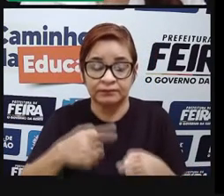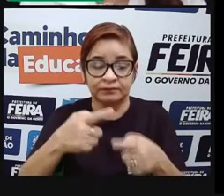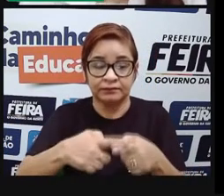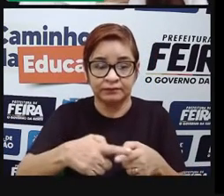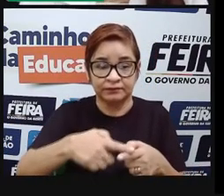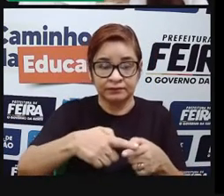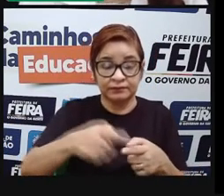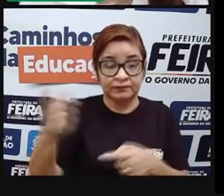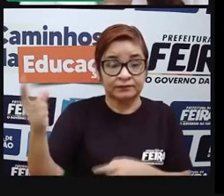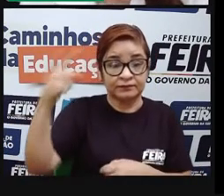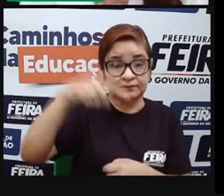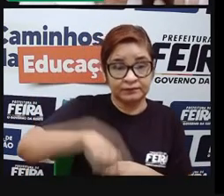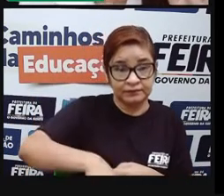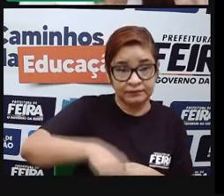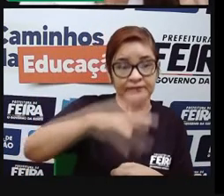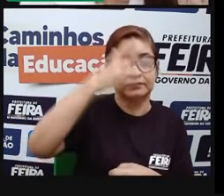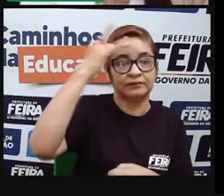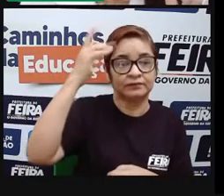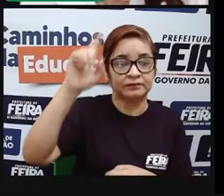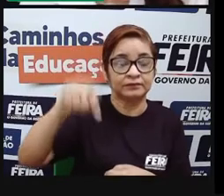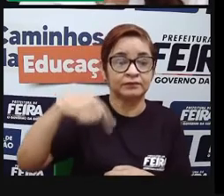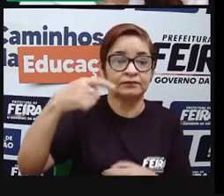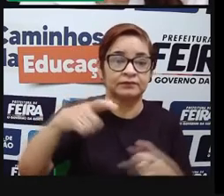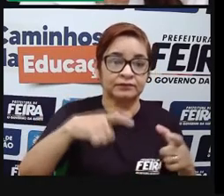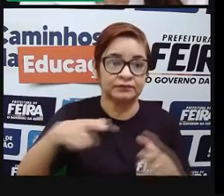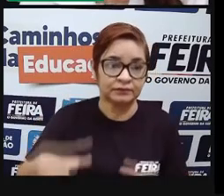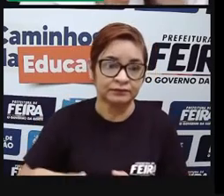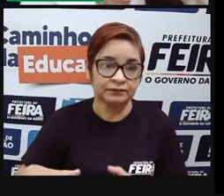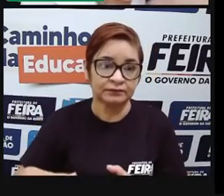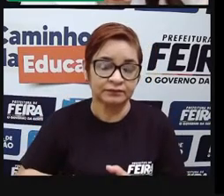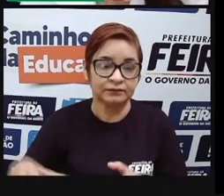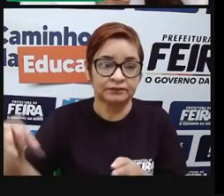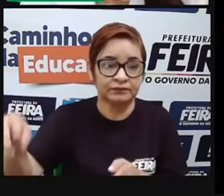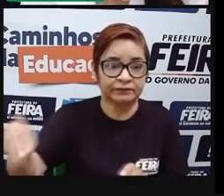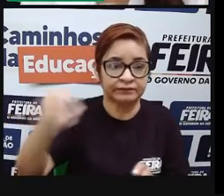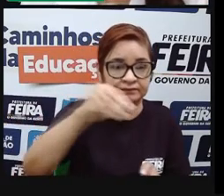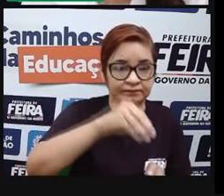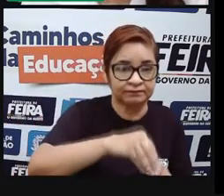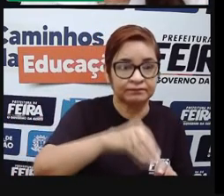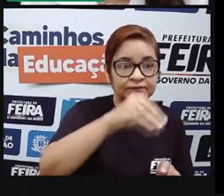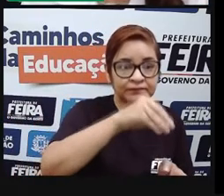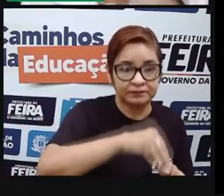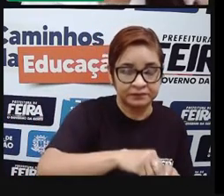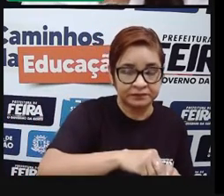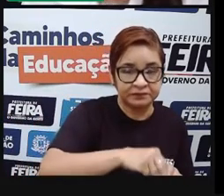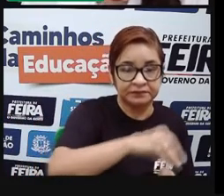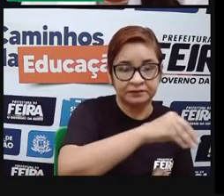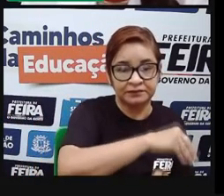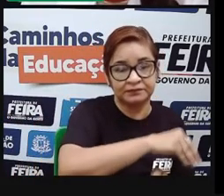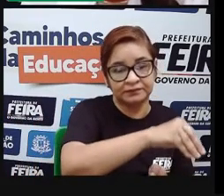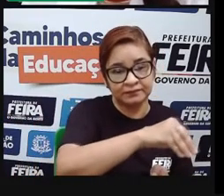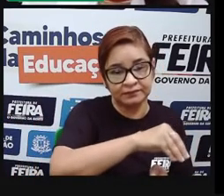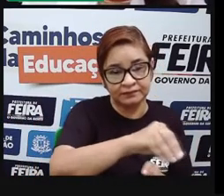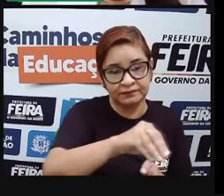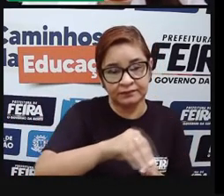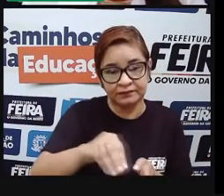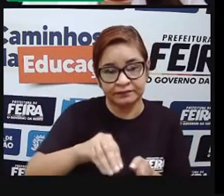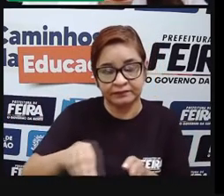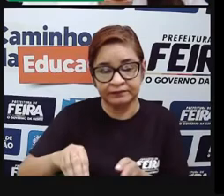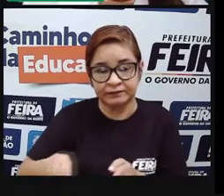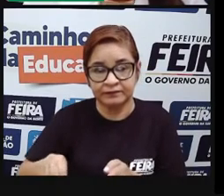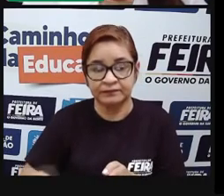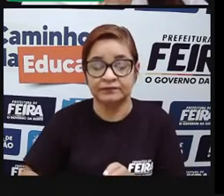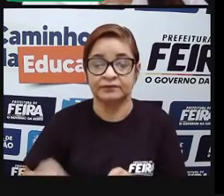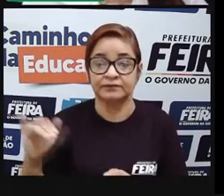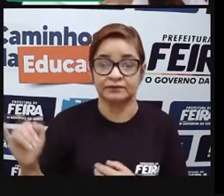acesso né é muito tem uma passagem livre para outros locais então